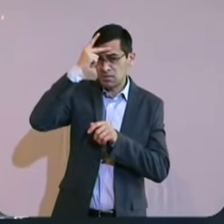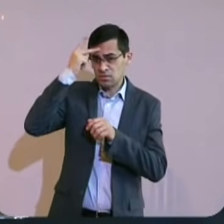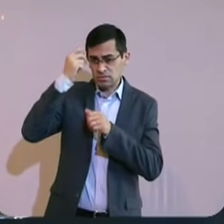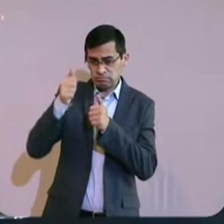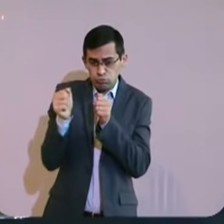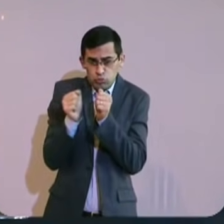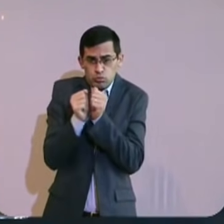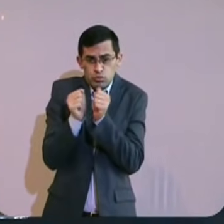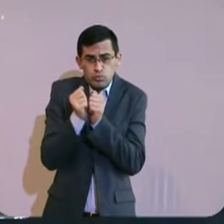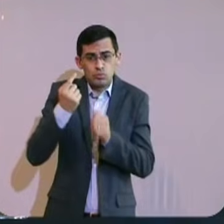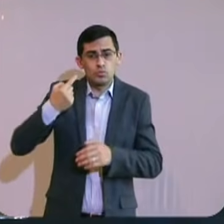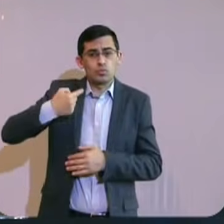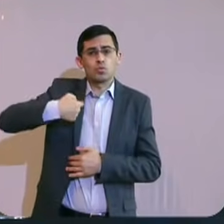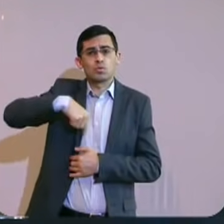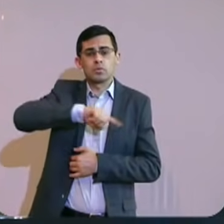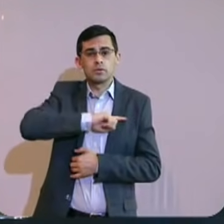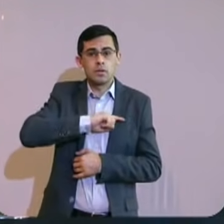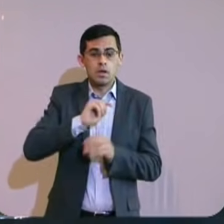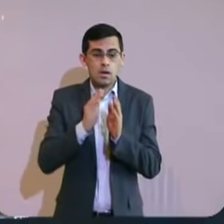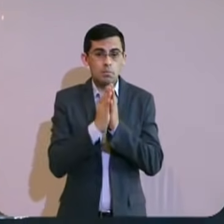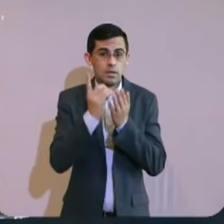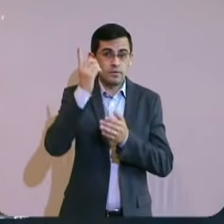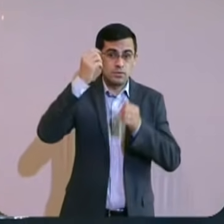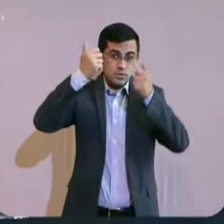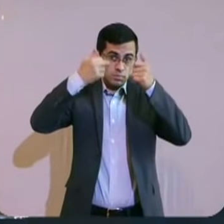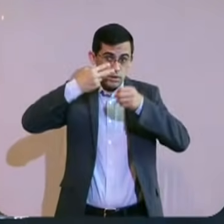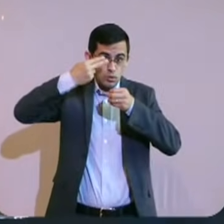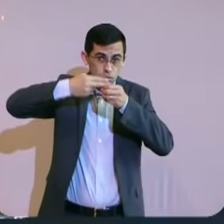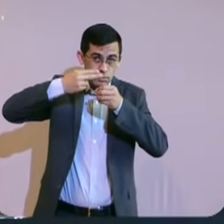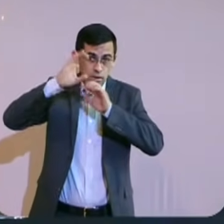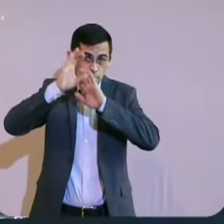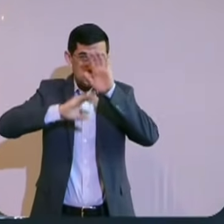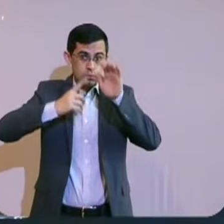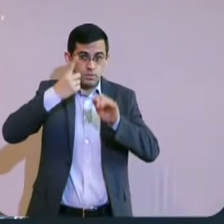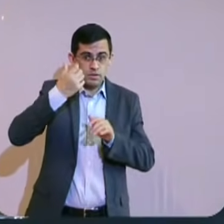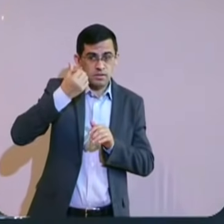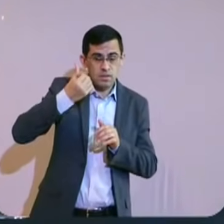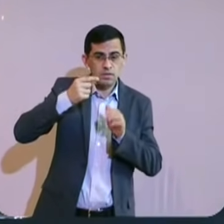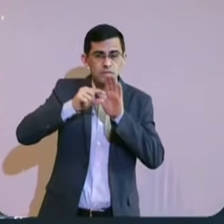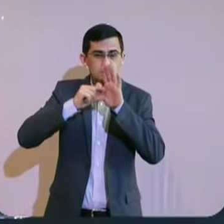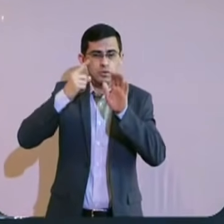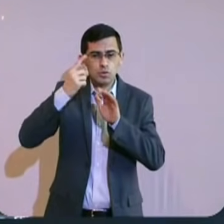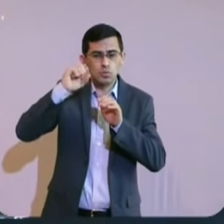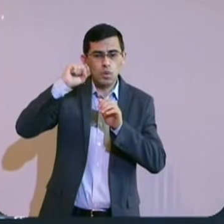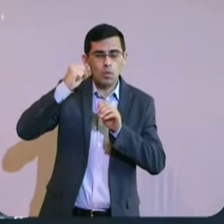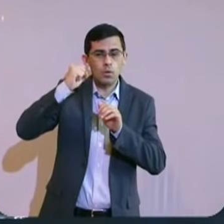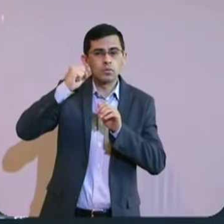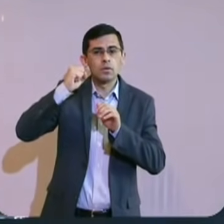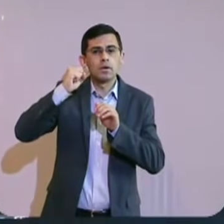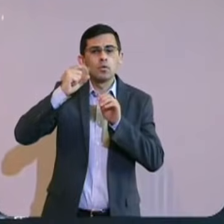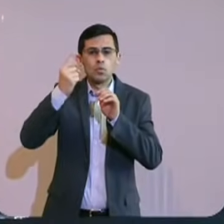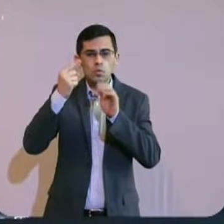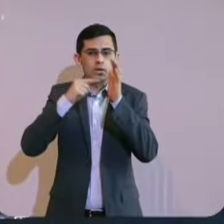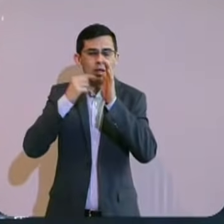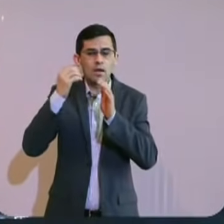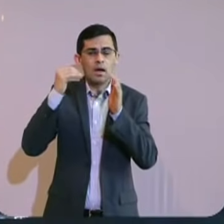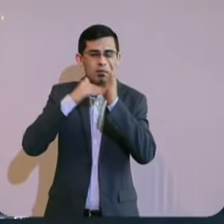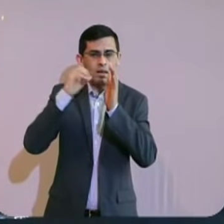seguindo. Na Bíblia, lá em Números capítulo 16, versículos de 1 a 8, vai aparecer